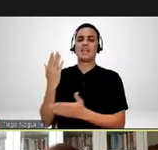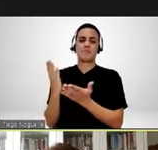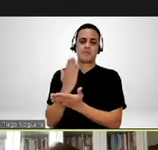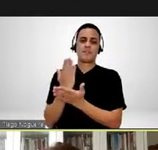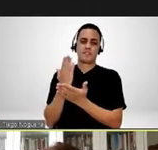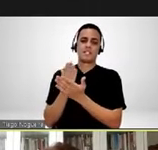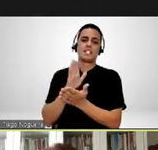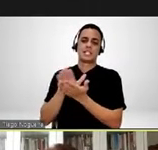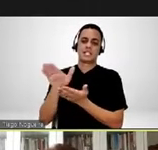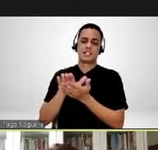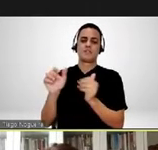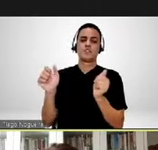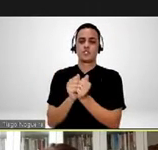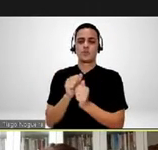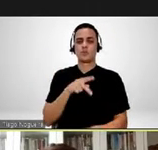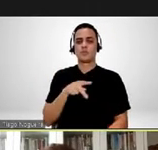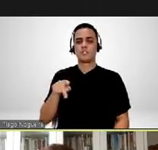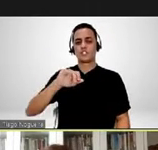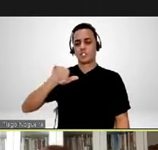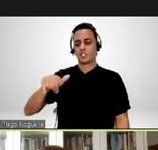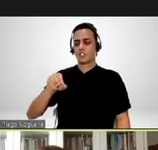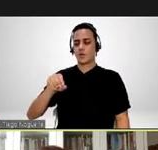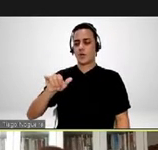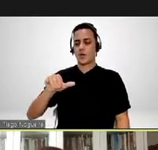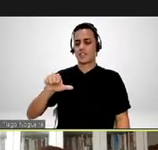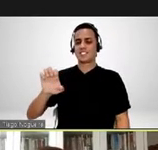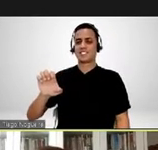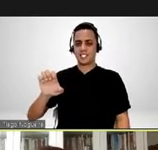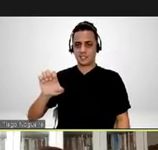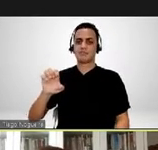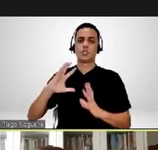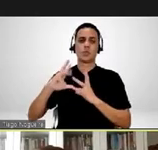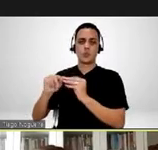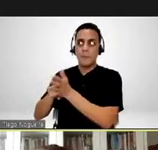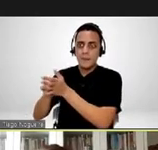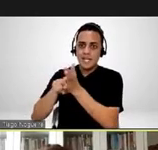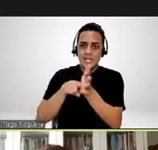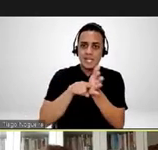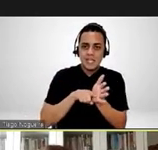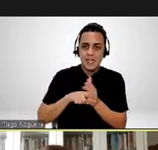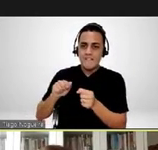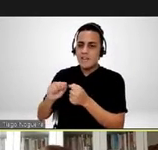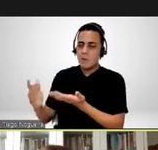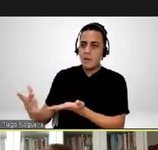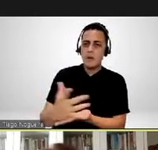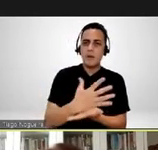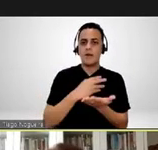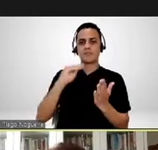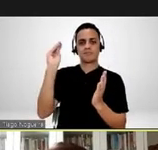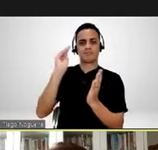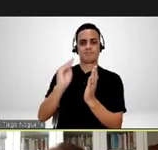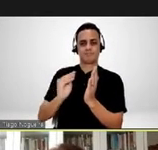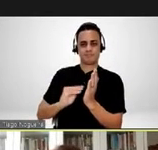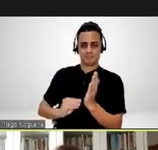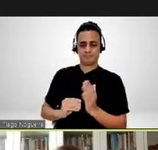junto com a professora Joyce, outra pesquisadora, com todas essas pesquisas que eles vinham desenvolvendo.